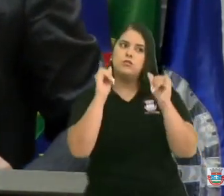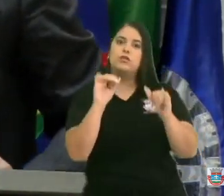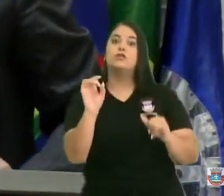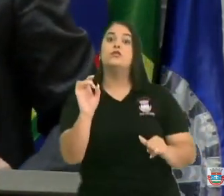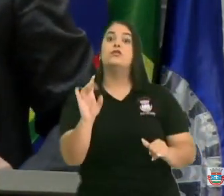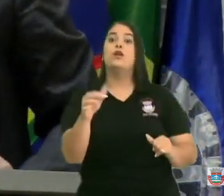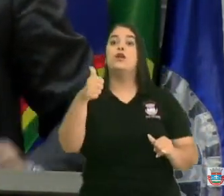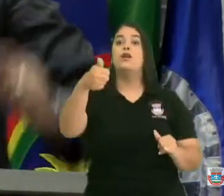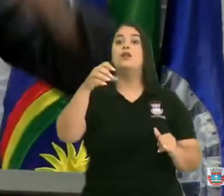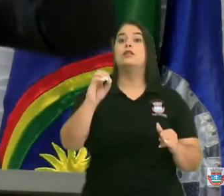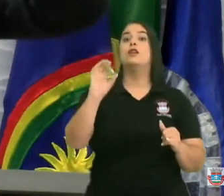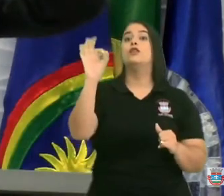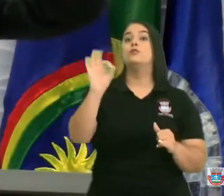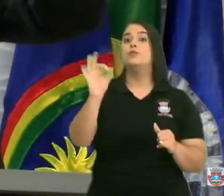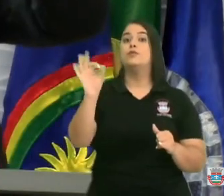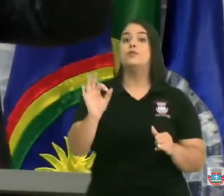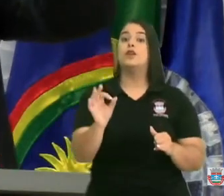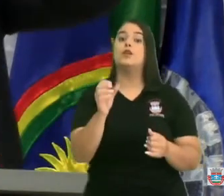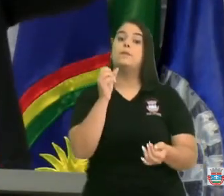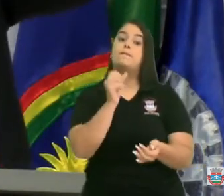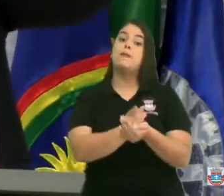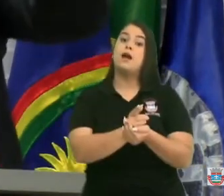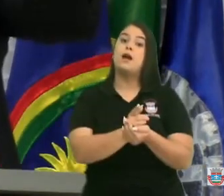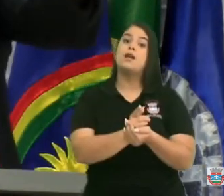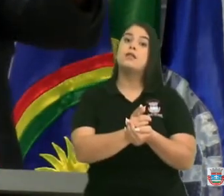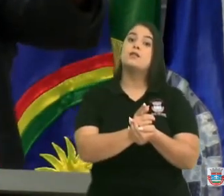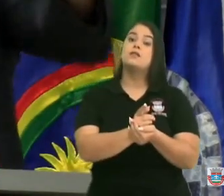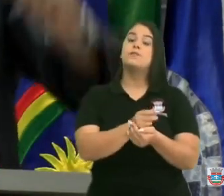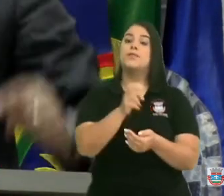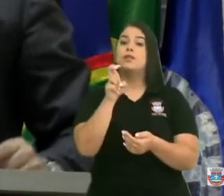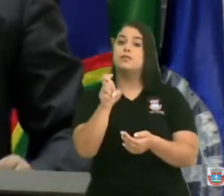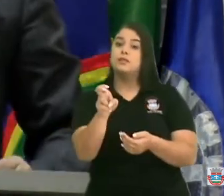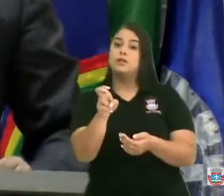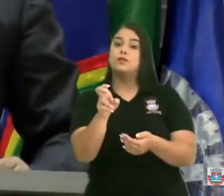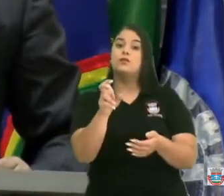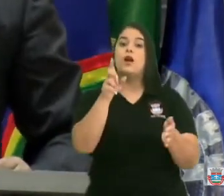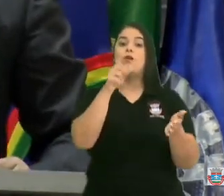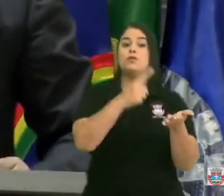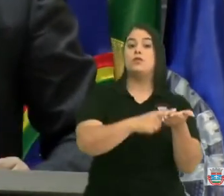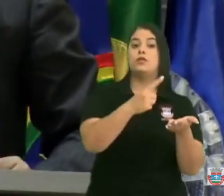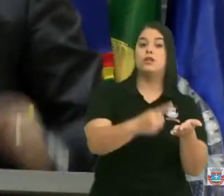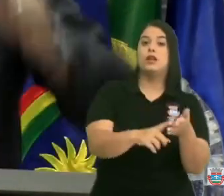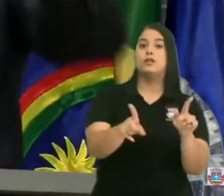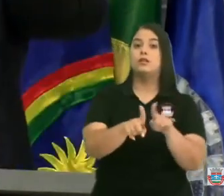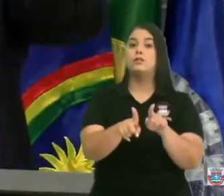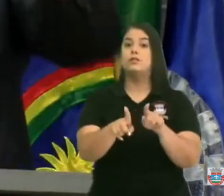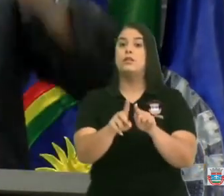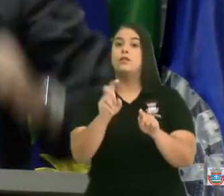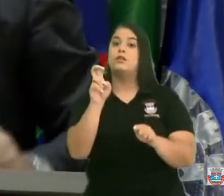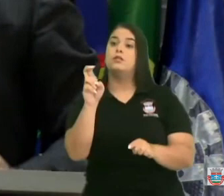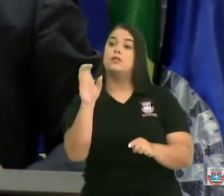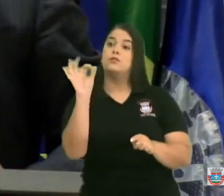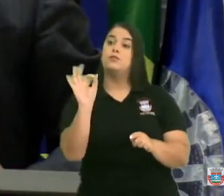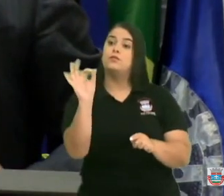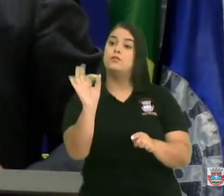dar 10%, dê 10%, dê 5% aos contratados e 5% aos efetivos. Estava